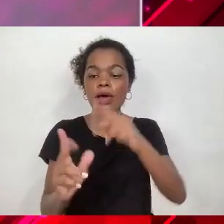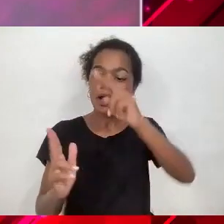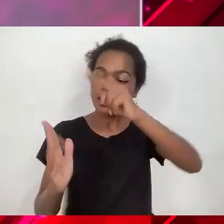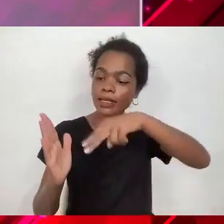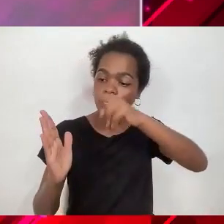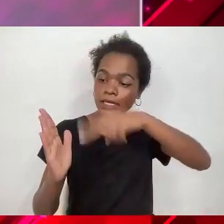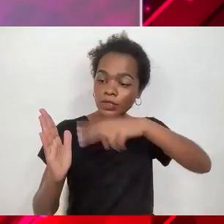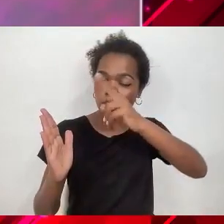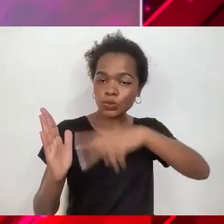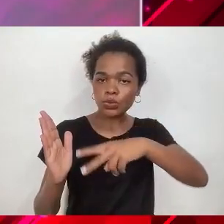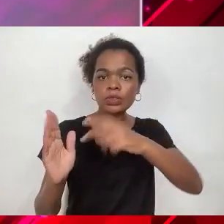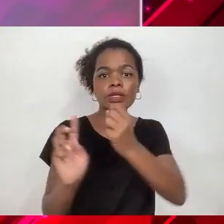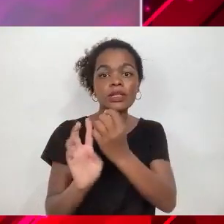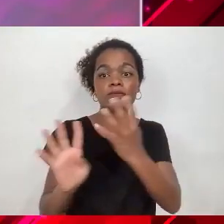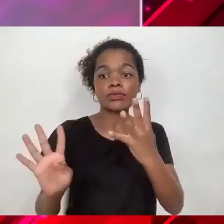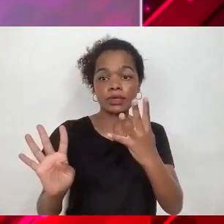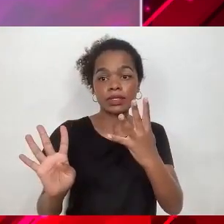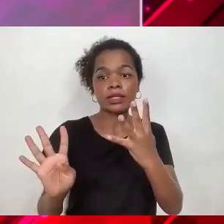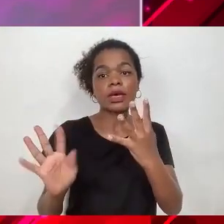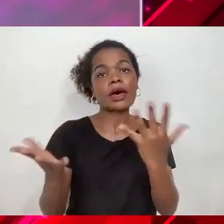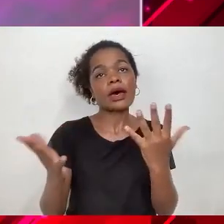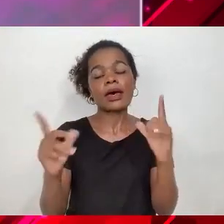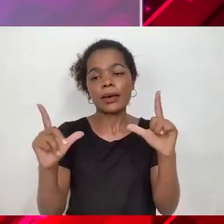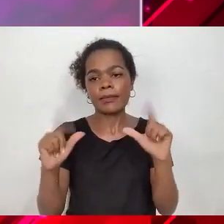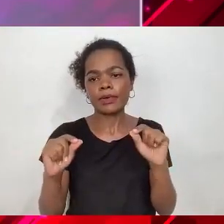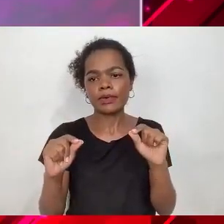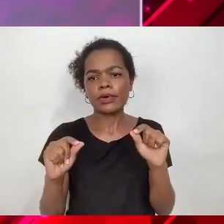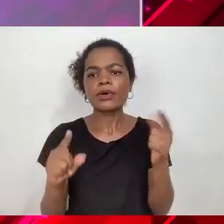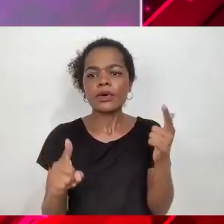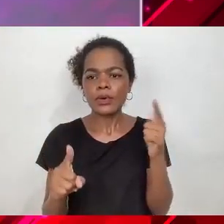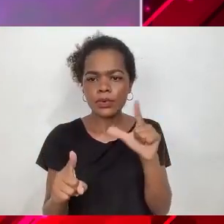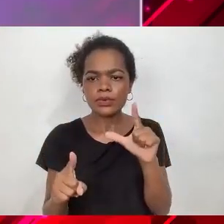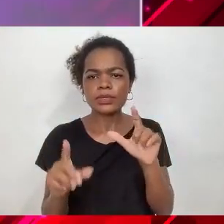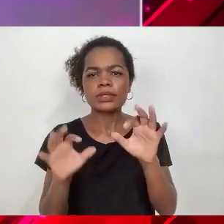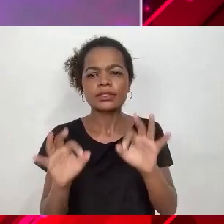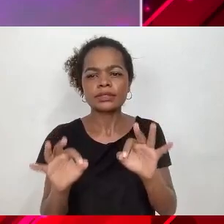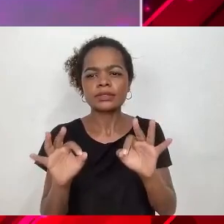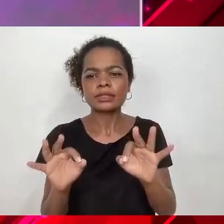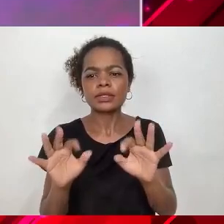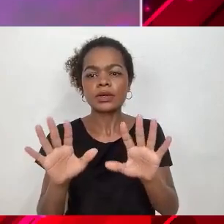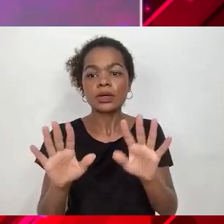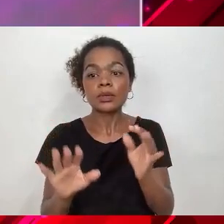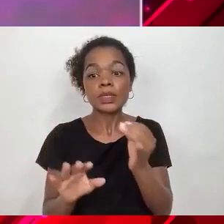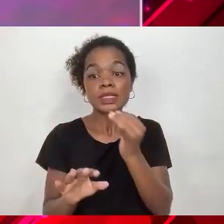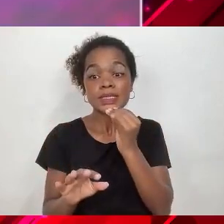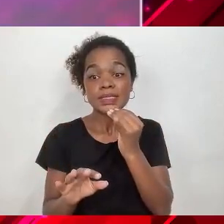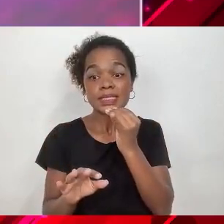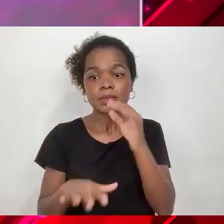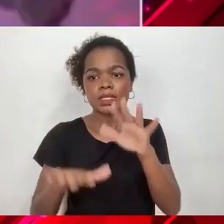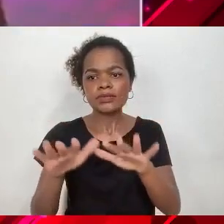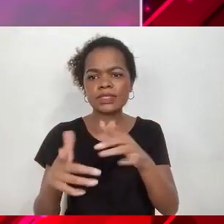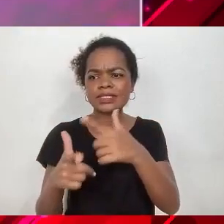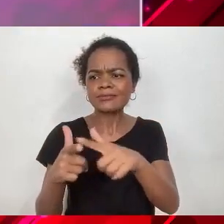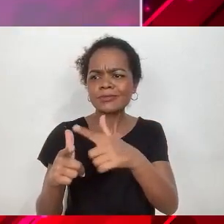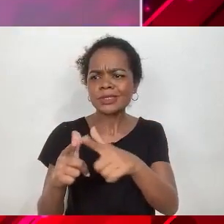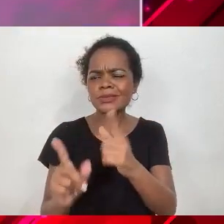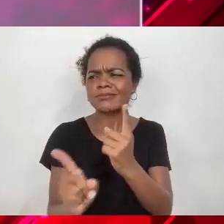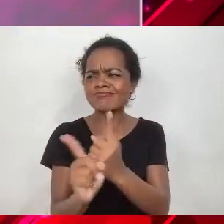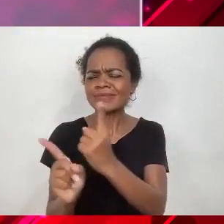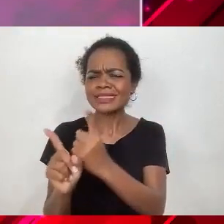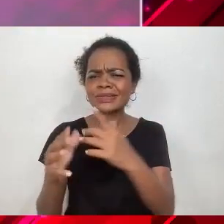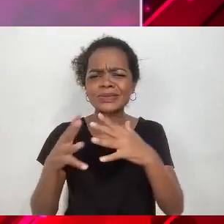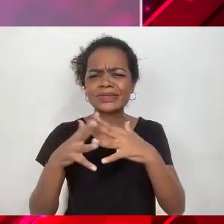é menor que tanto, isso você consegue fazer. Então, quando você cai em problemas muito complexos e